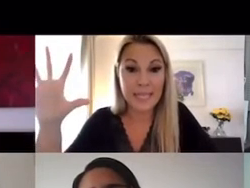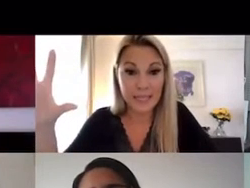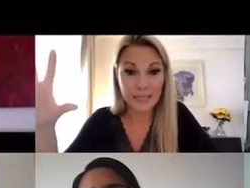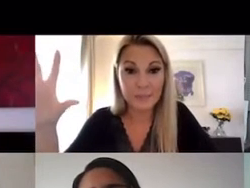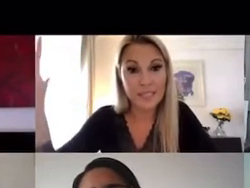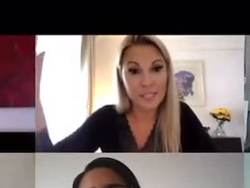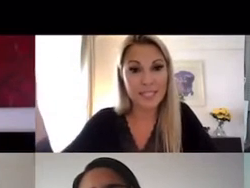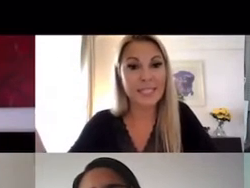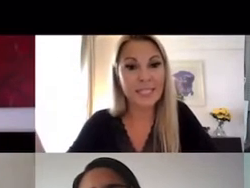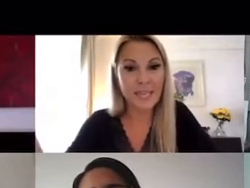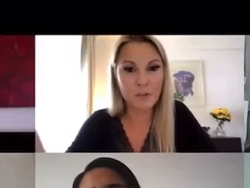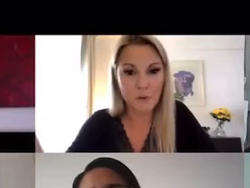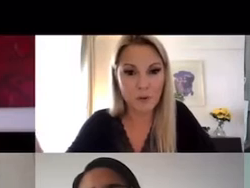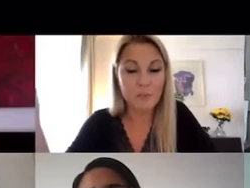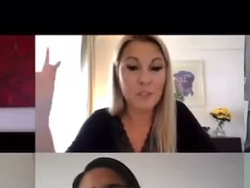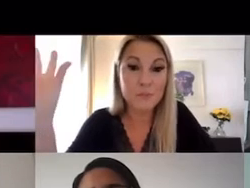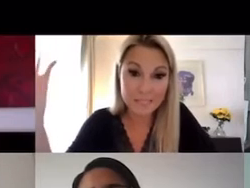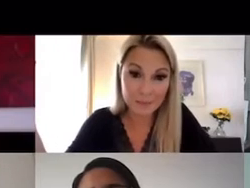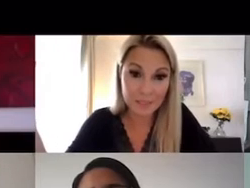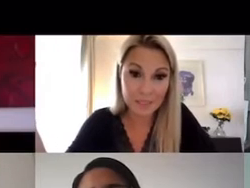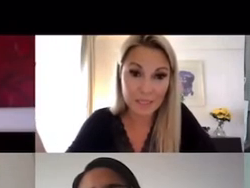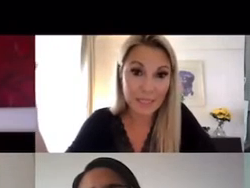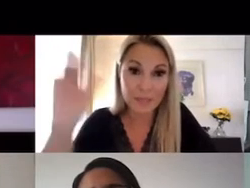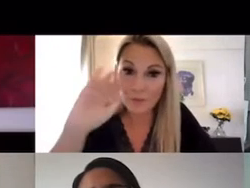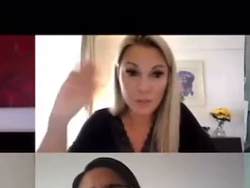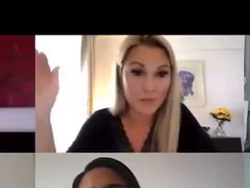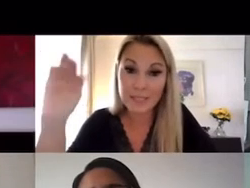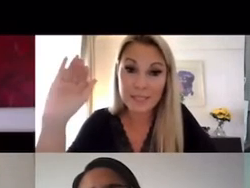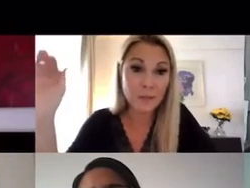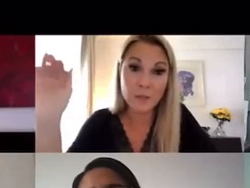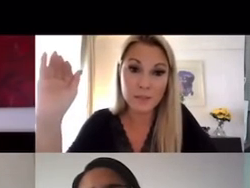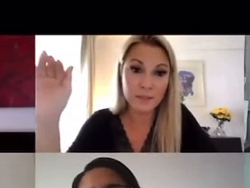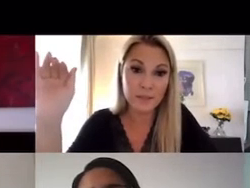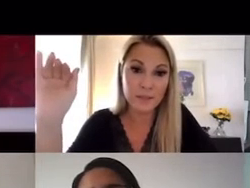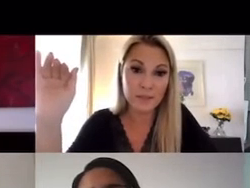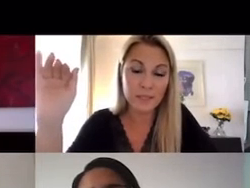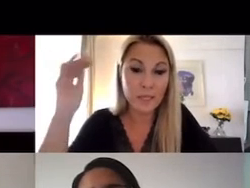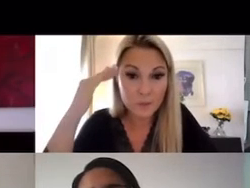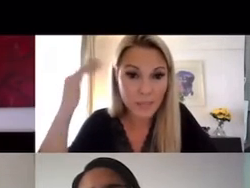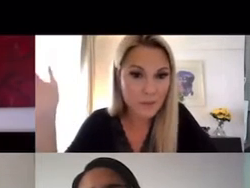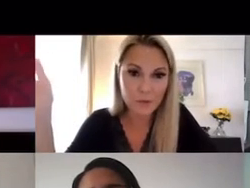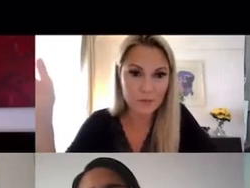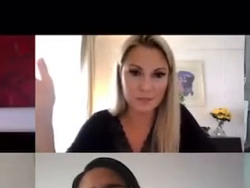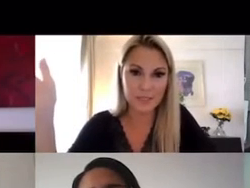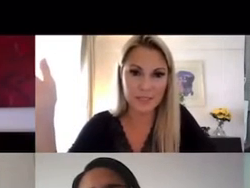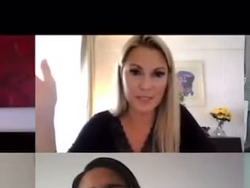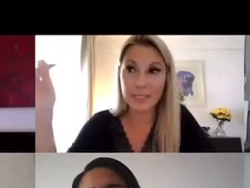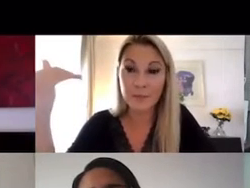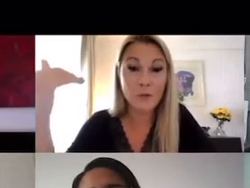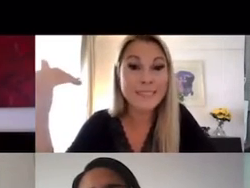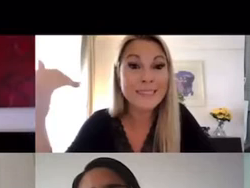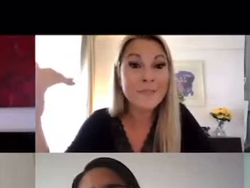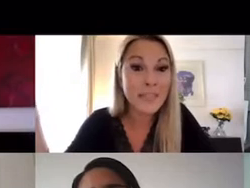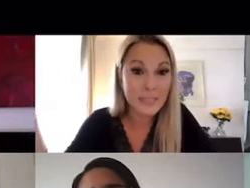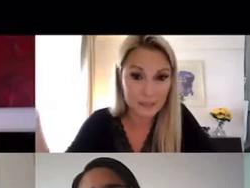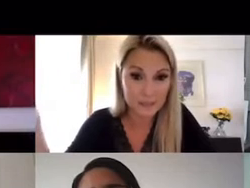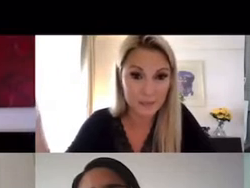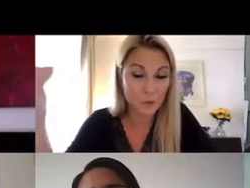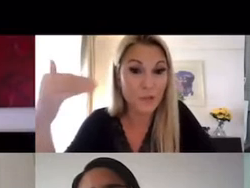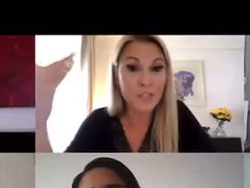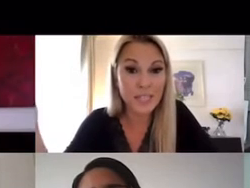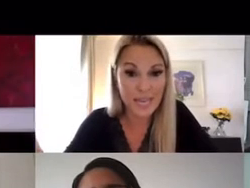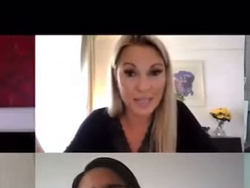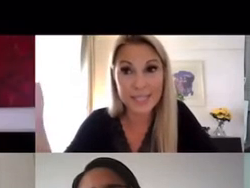para que ela me deixasse angariar o imóvel, mas percebi que ela não estava nessa onda. Ela não estava na onda de vender, ela estava na onda de